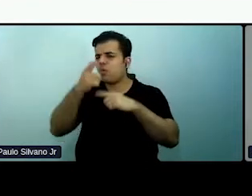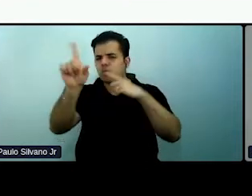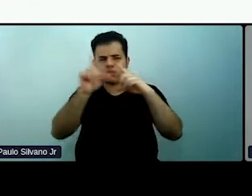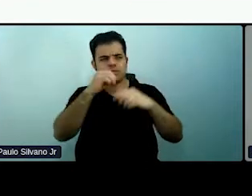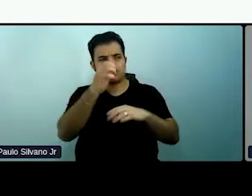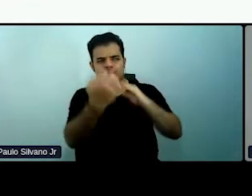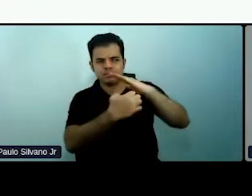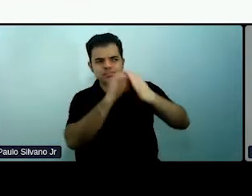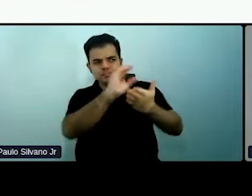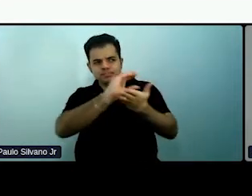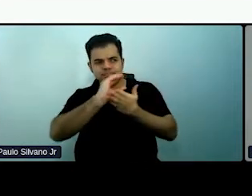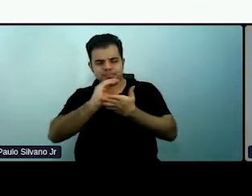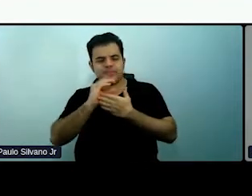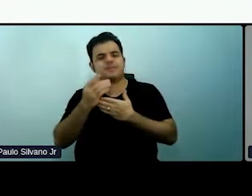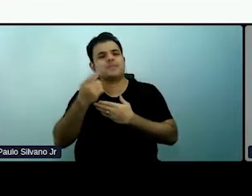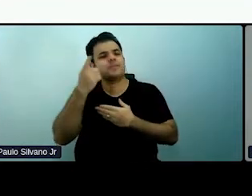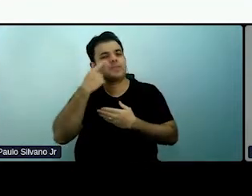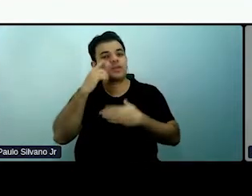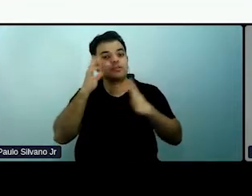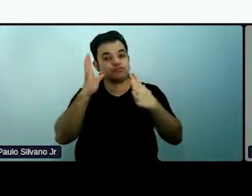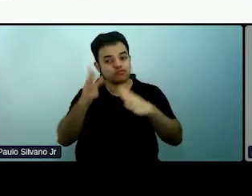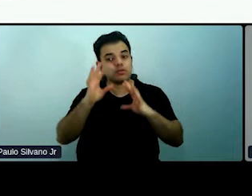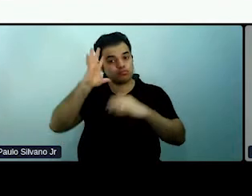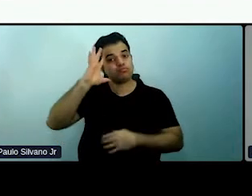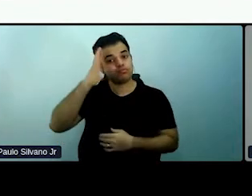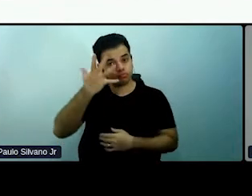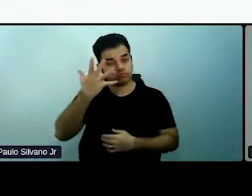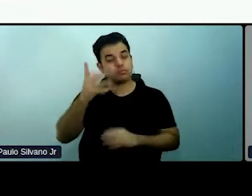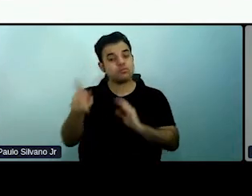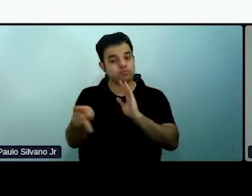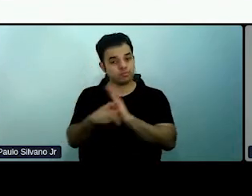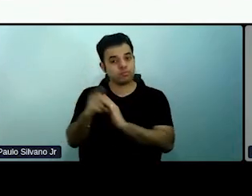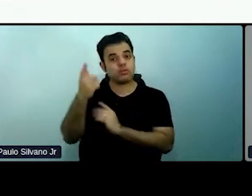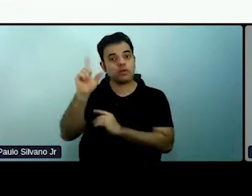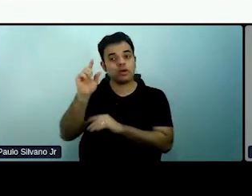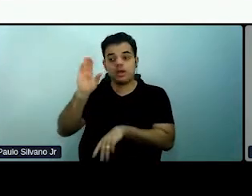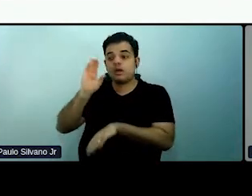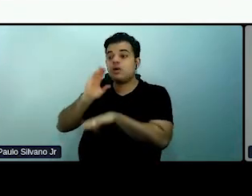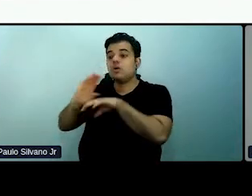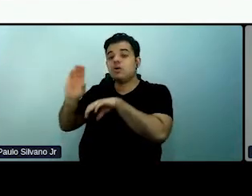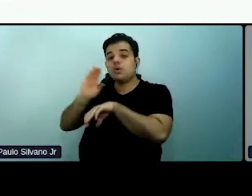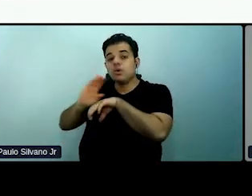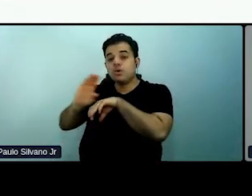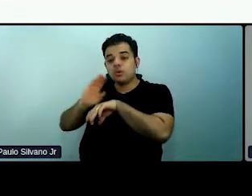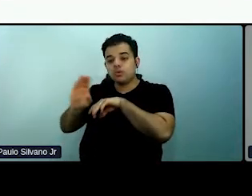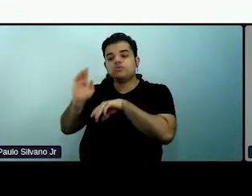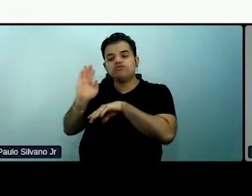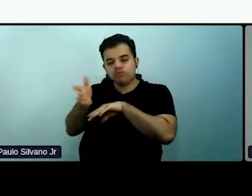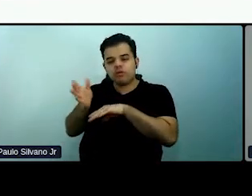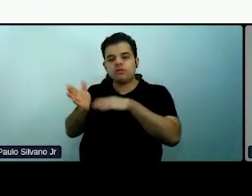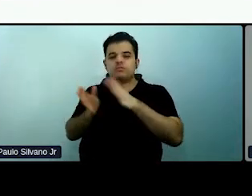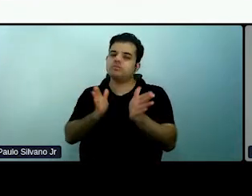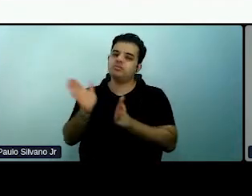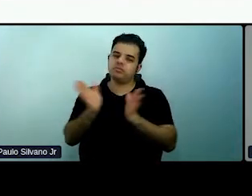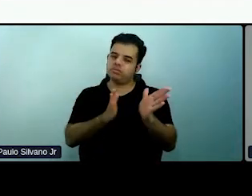mais. Mas eles já têm uma solução paliativa, que são cursos em formato acessível.